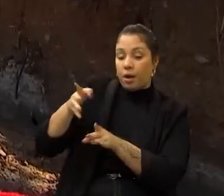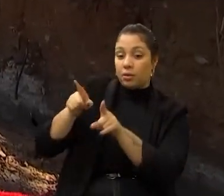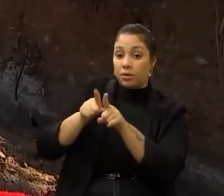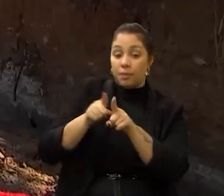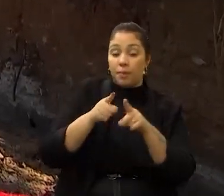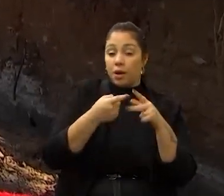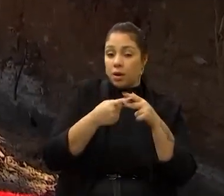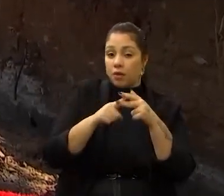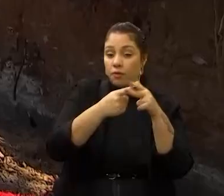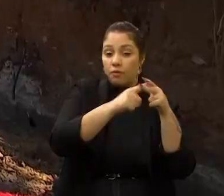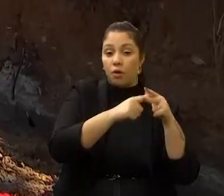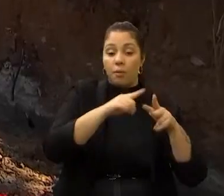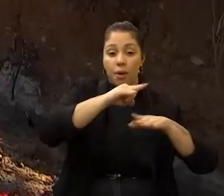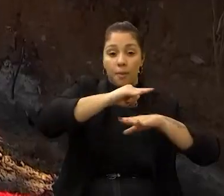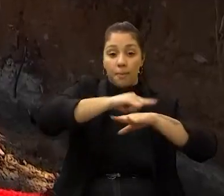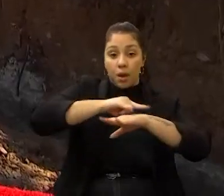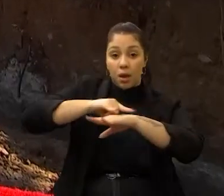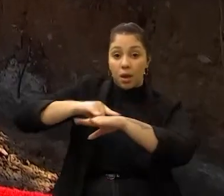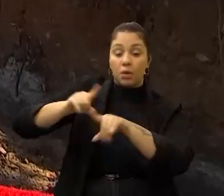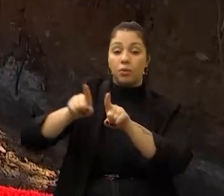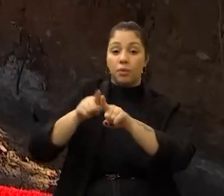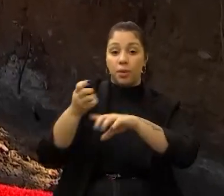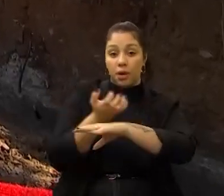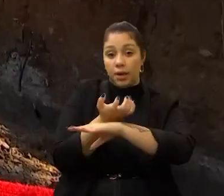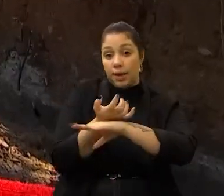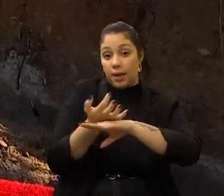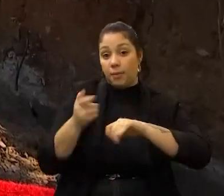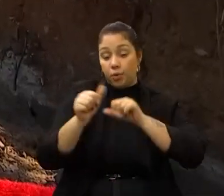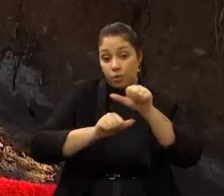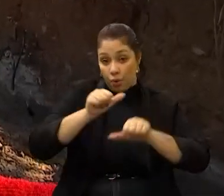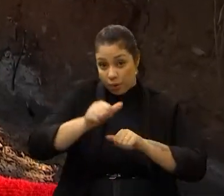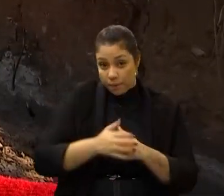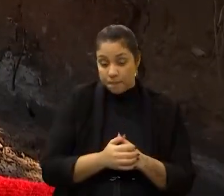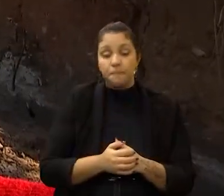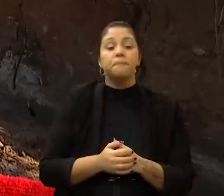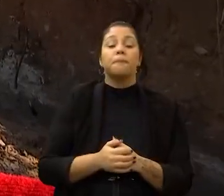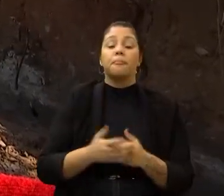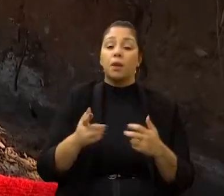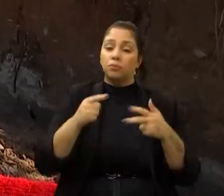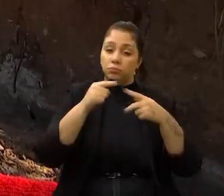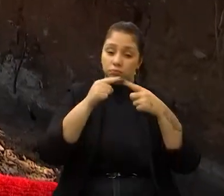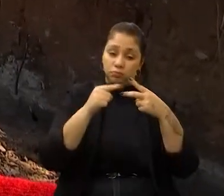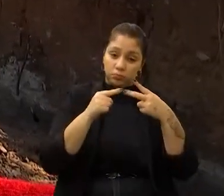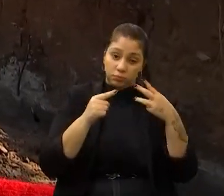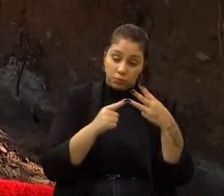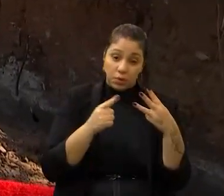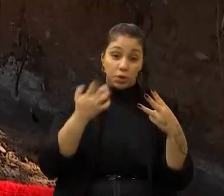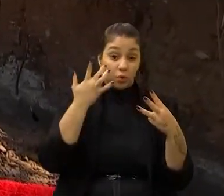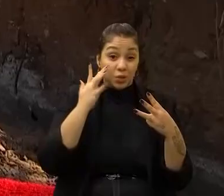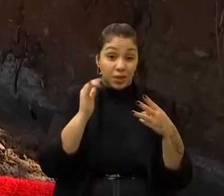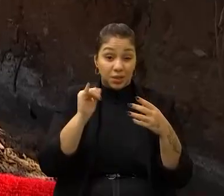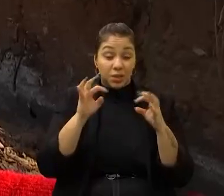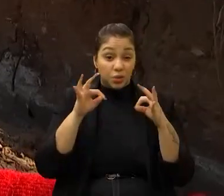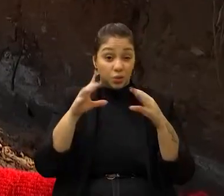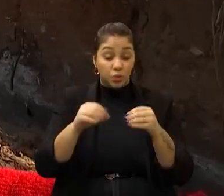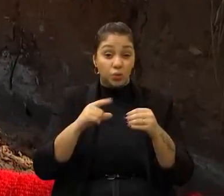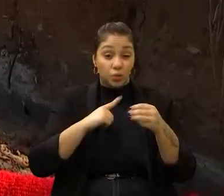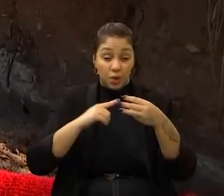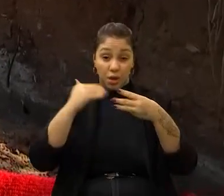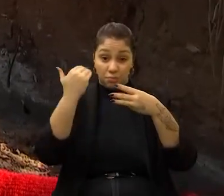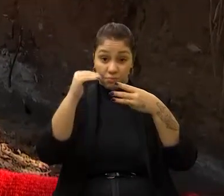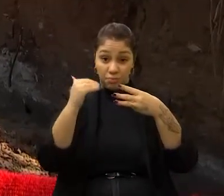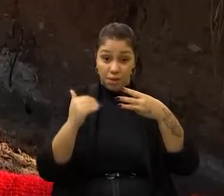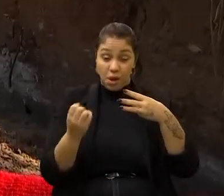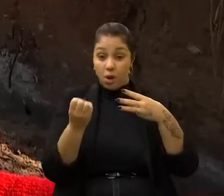feita a reforma do vestiário e troque o gramado a princípio esses itens não é não sei se